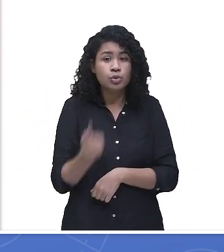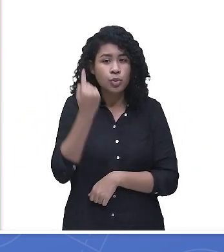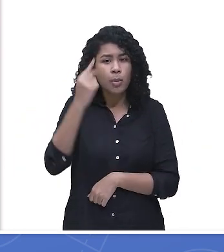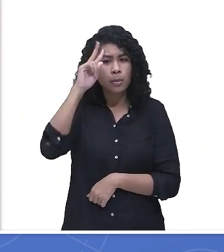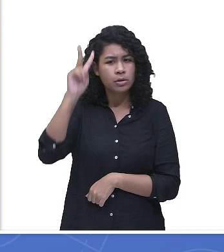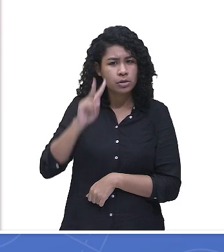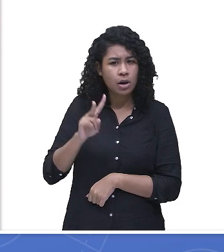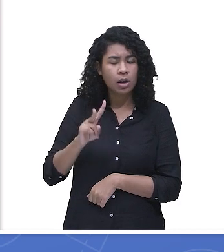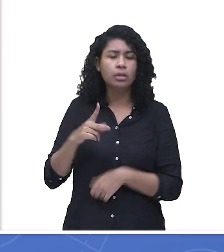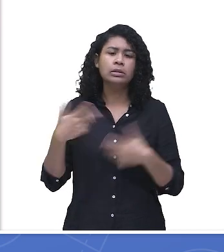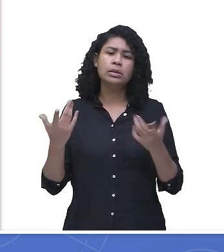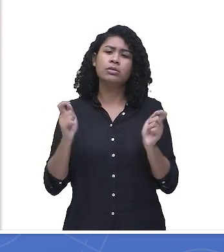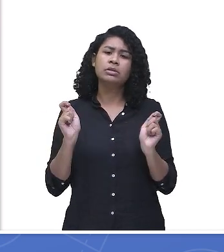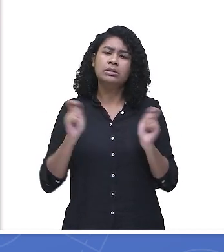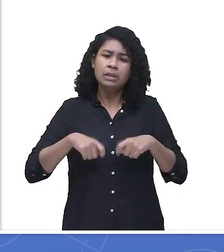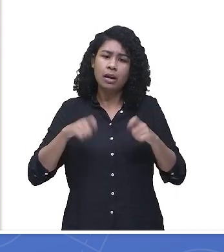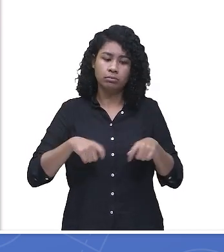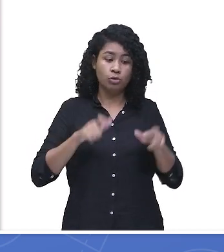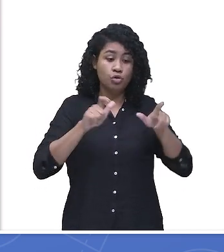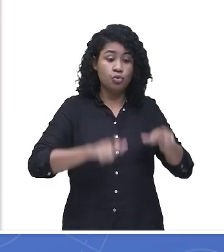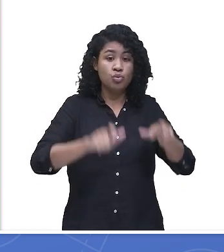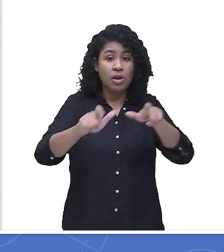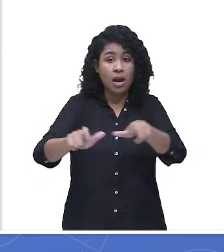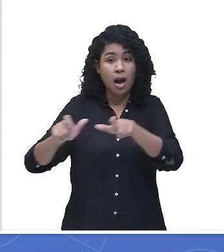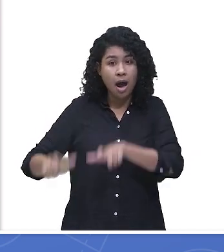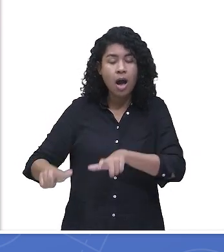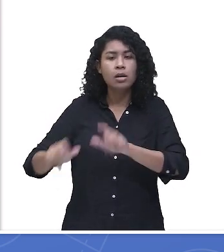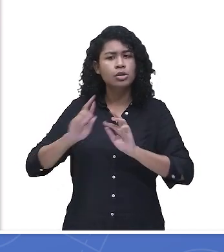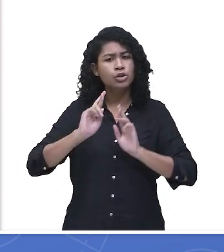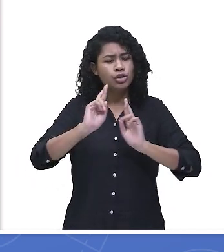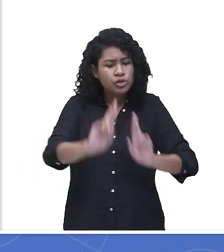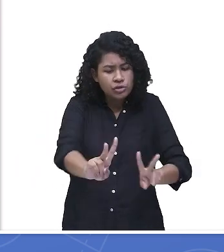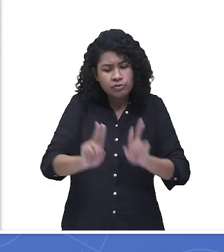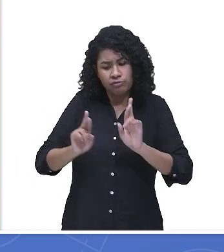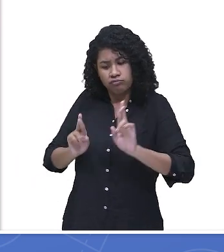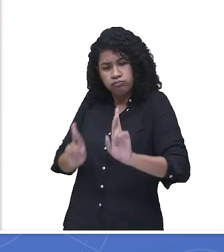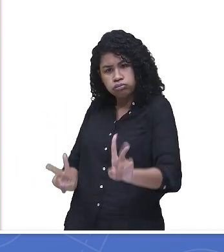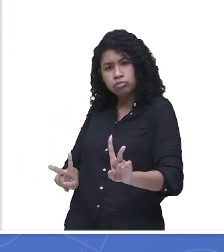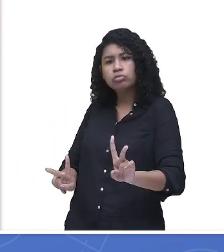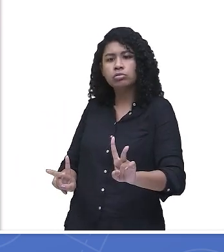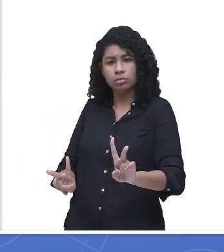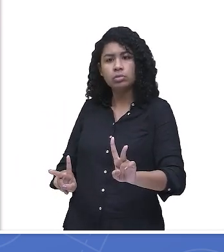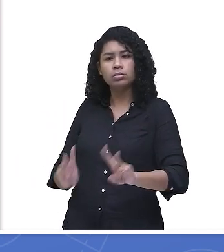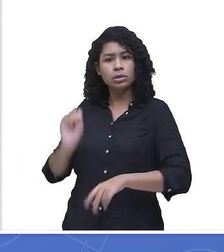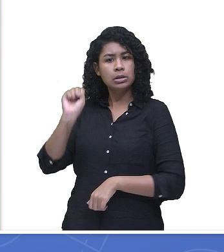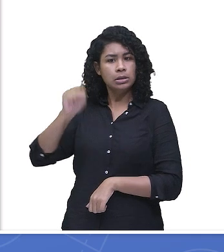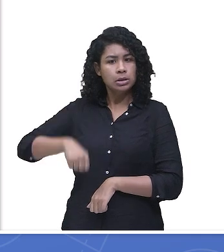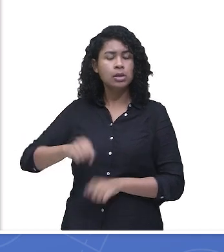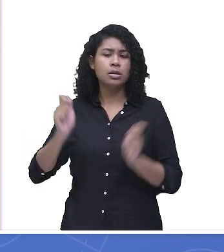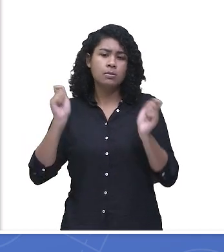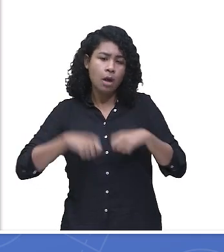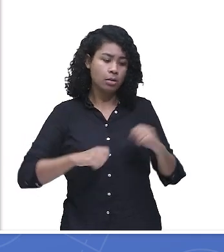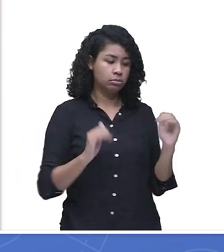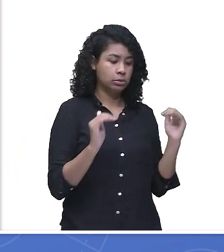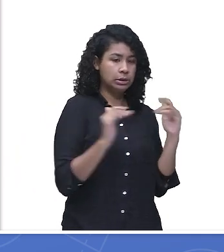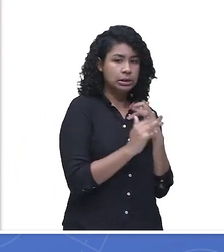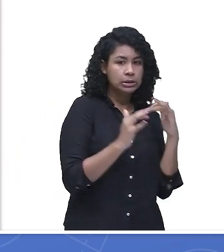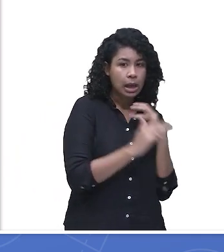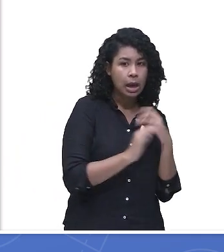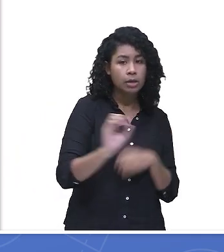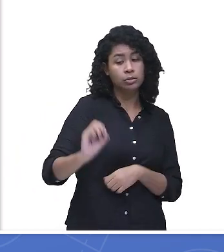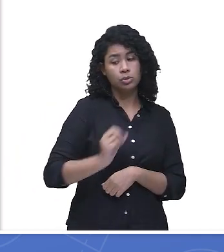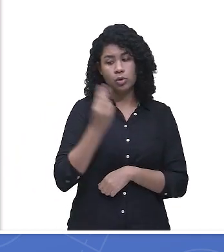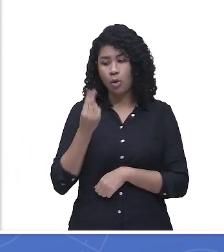seja, temos espaços diferentes aí, onde ocorre essa narrativa, né? Um espaço urbano, um espaço